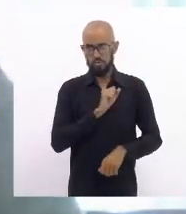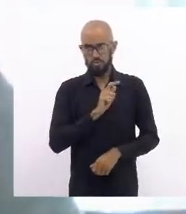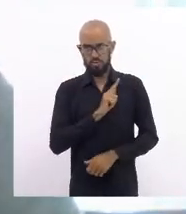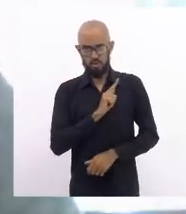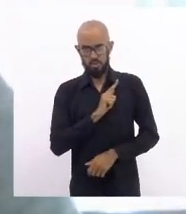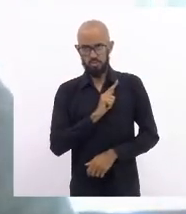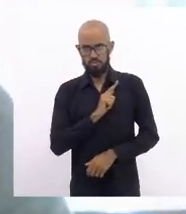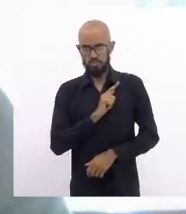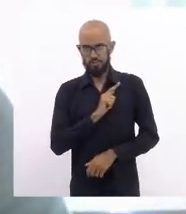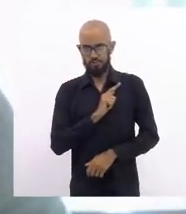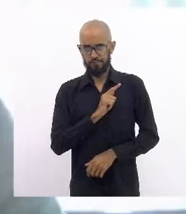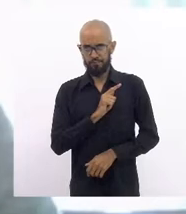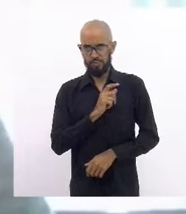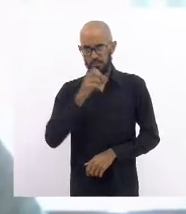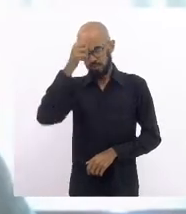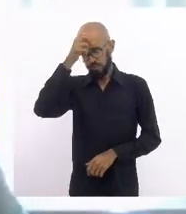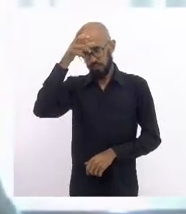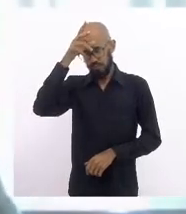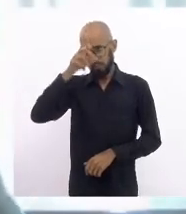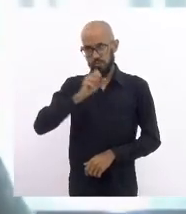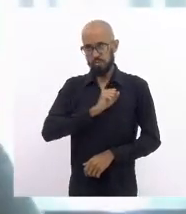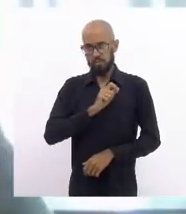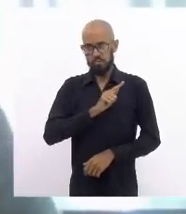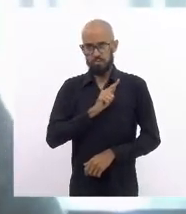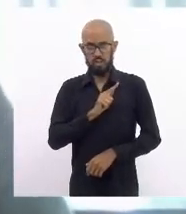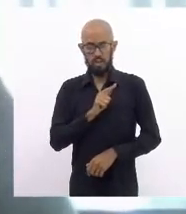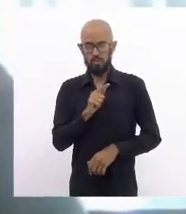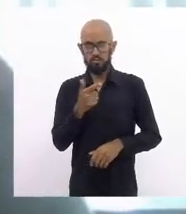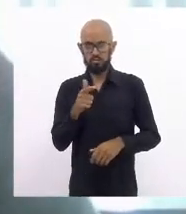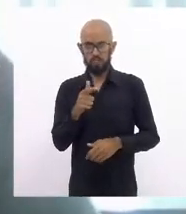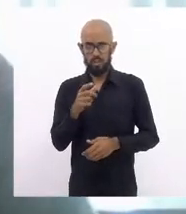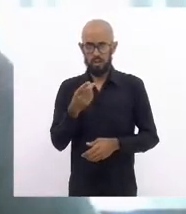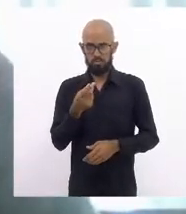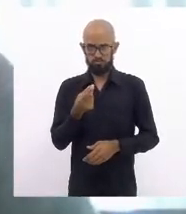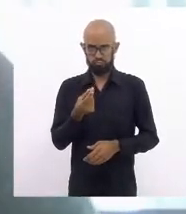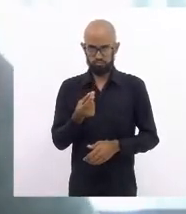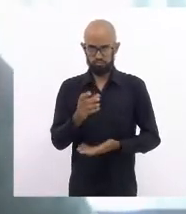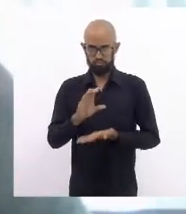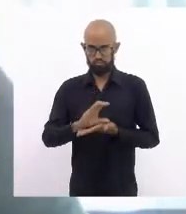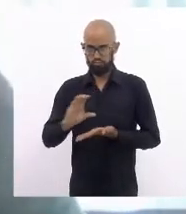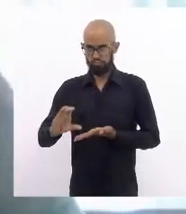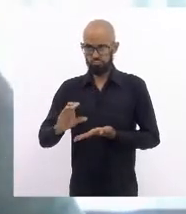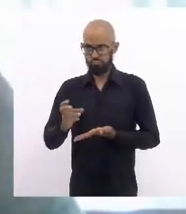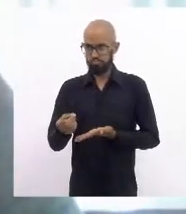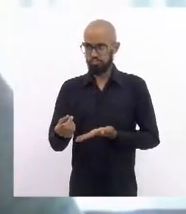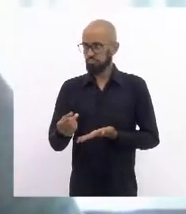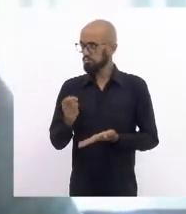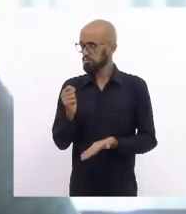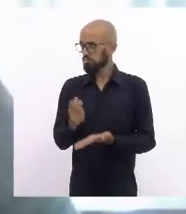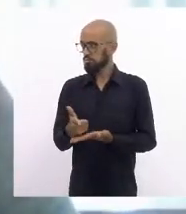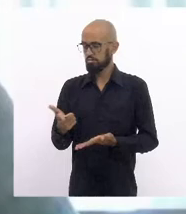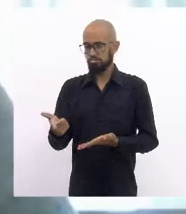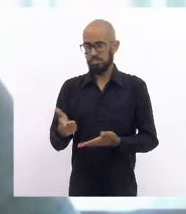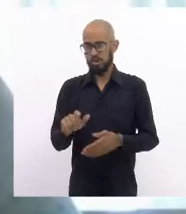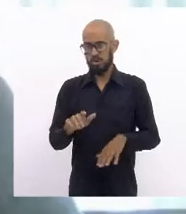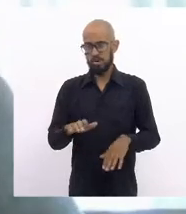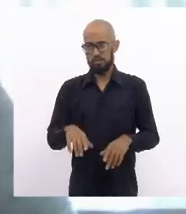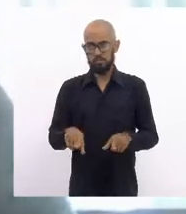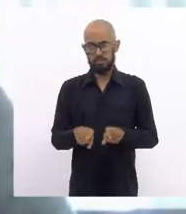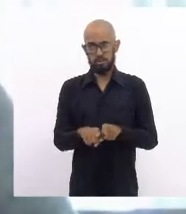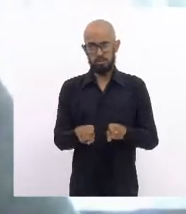A Prefeitura de São Gonçalo, a gente sabe que tem recursos limitados, a gente sabe que a posição da Prefeitura é a posição de entregar esse